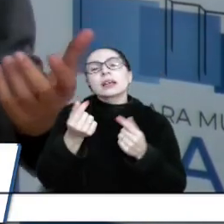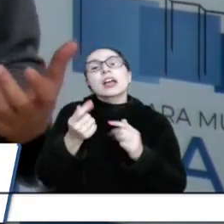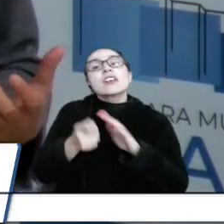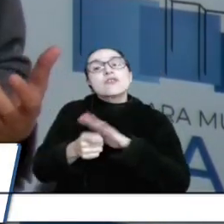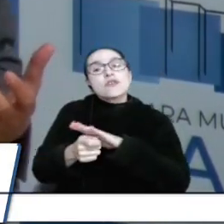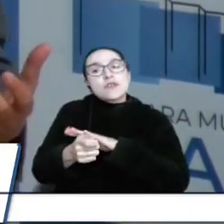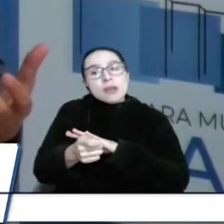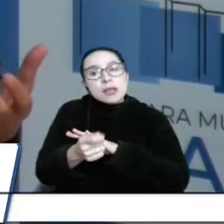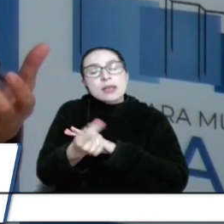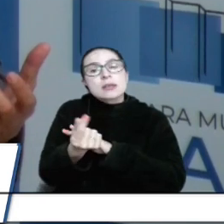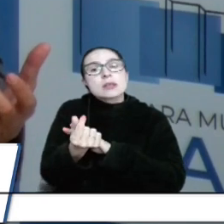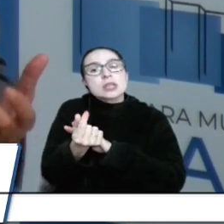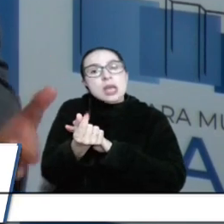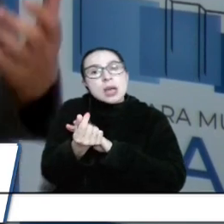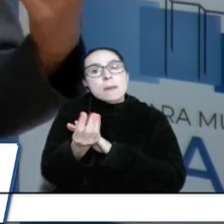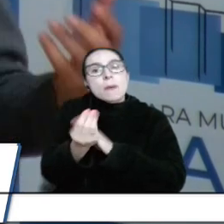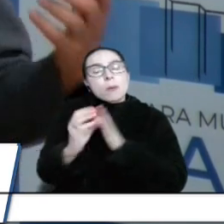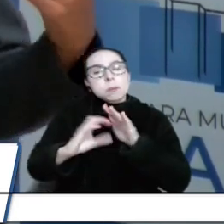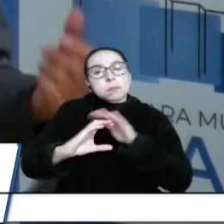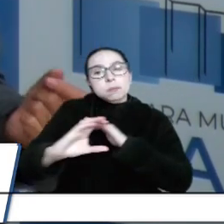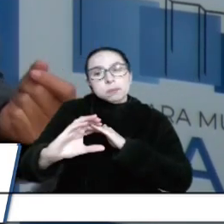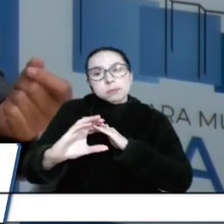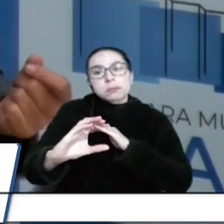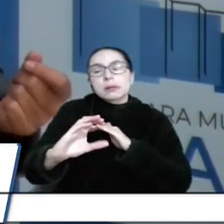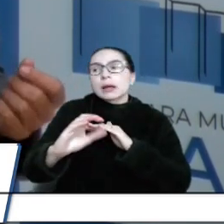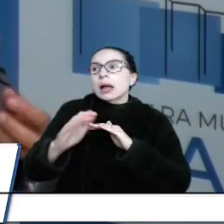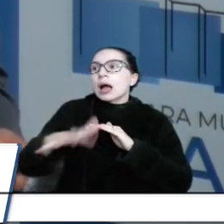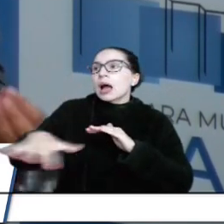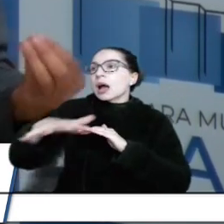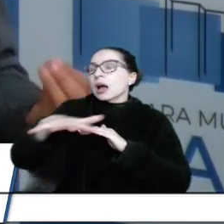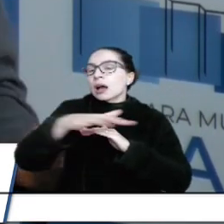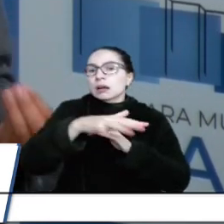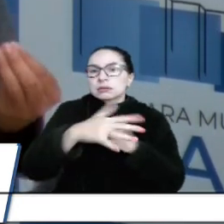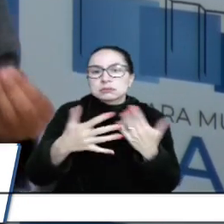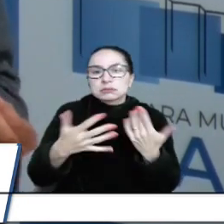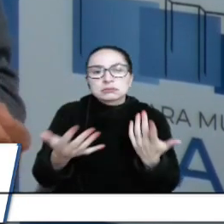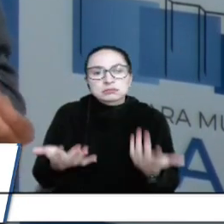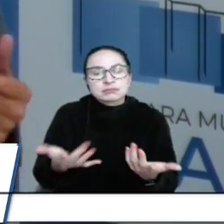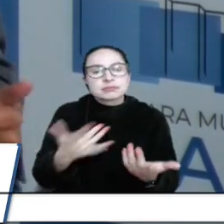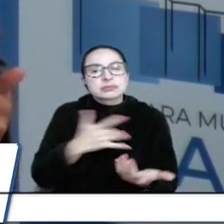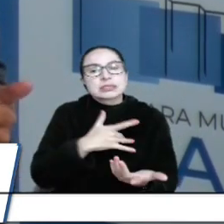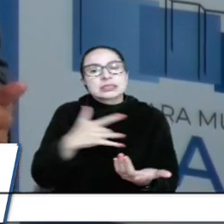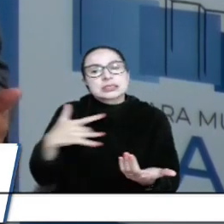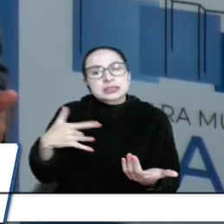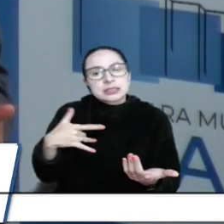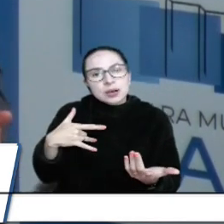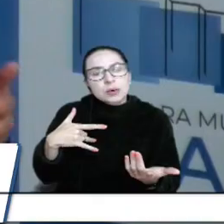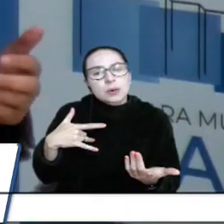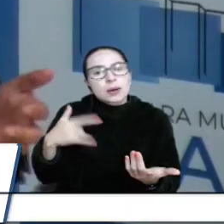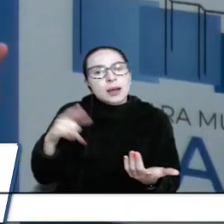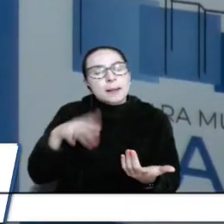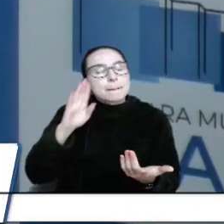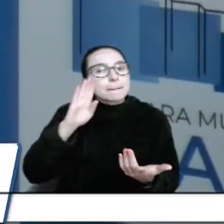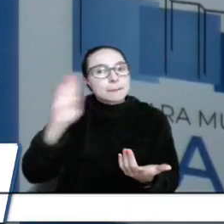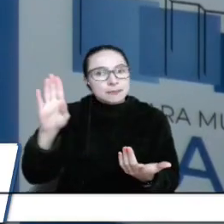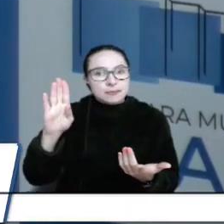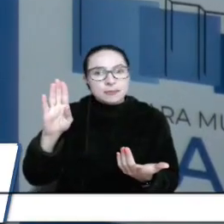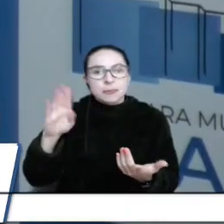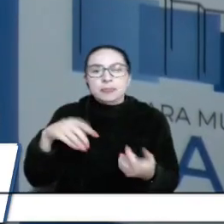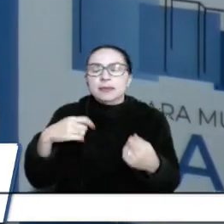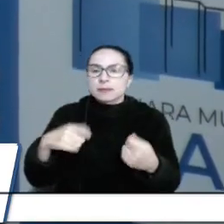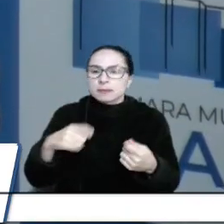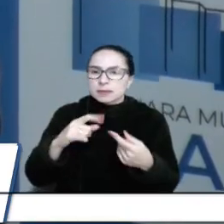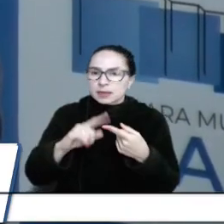tanto dinheiro em tantas coisas, a saúde é primordial. Nós temos que ter